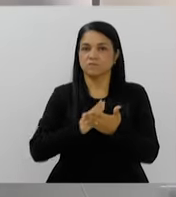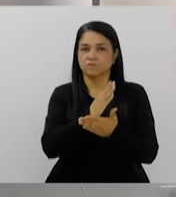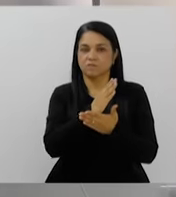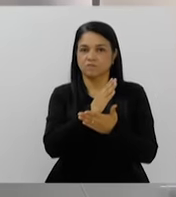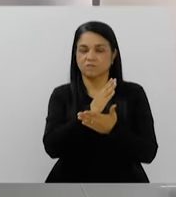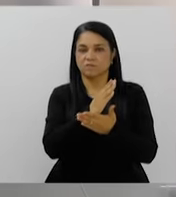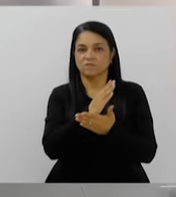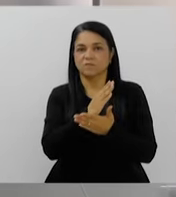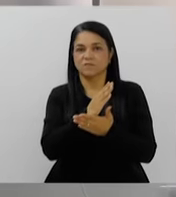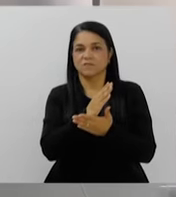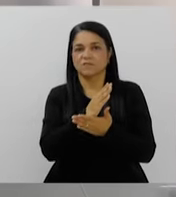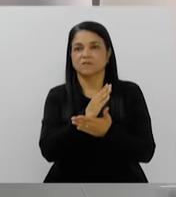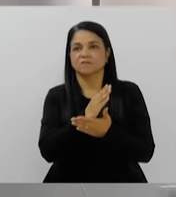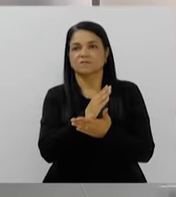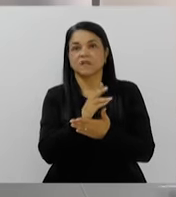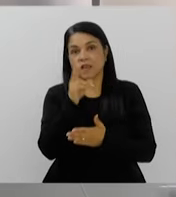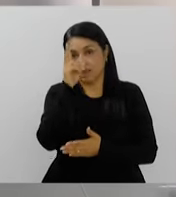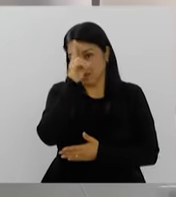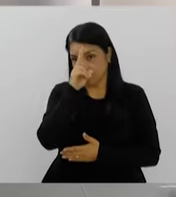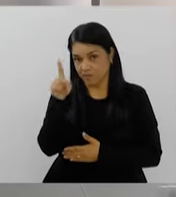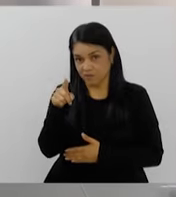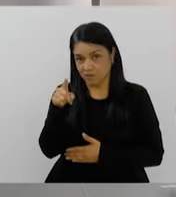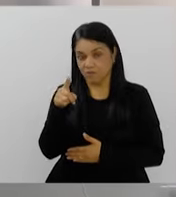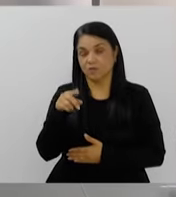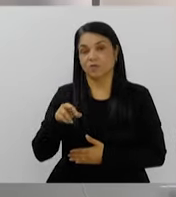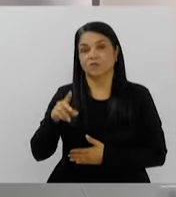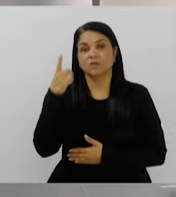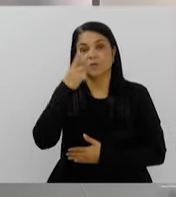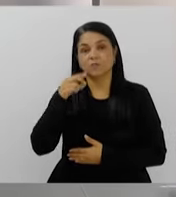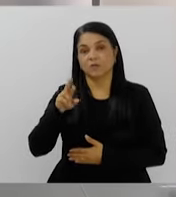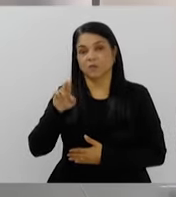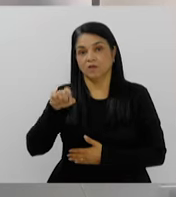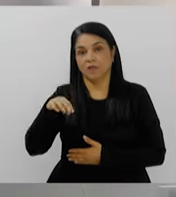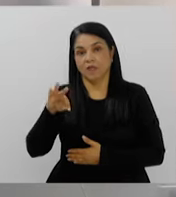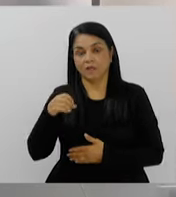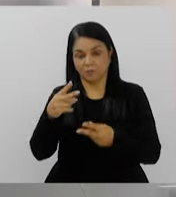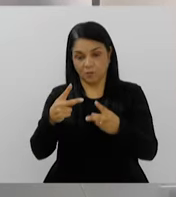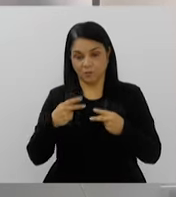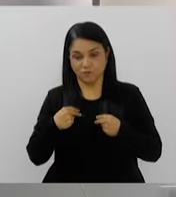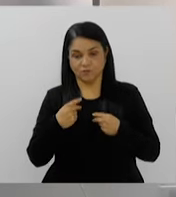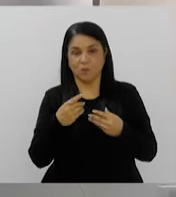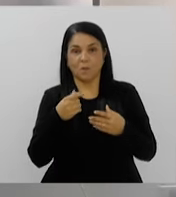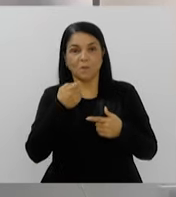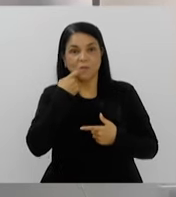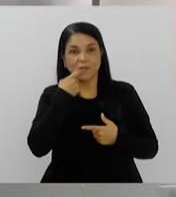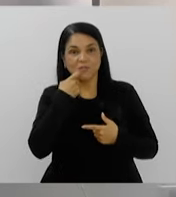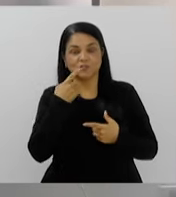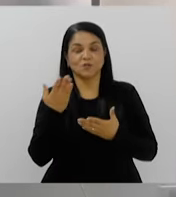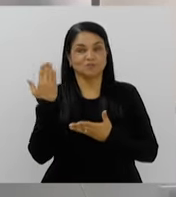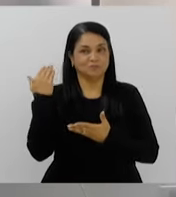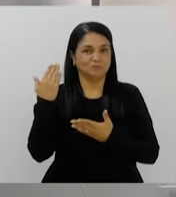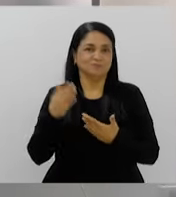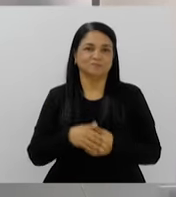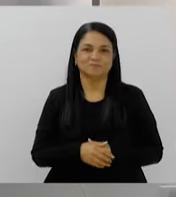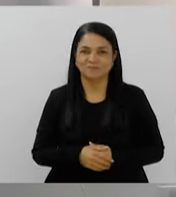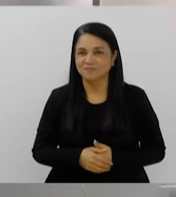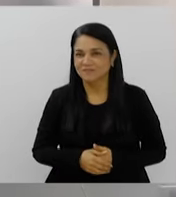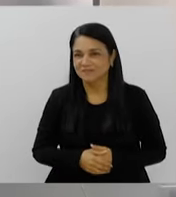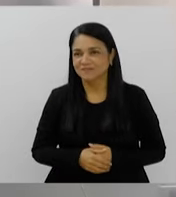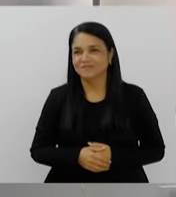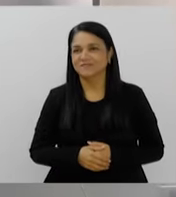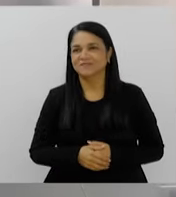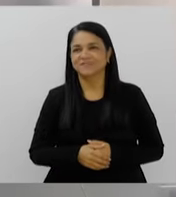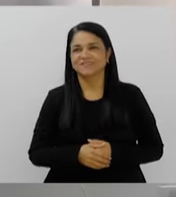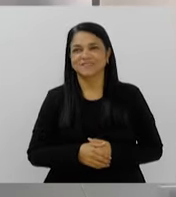estão, aprovado. Lembrando que o deputado Renato Machado presenteou, pelo menos a mim, com um peixe há um tempo atrás aí. Poderia